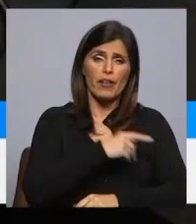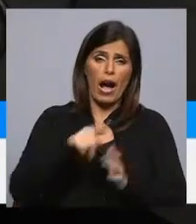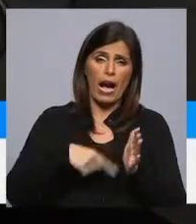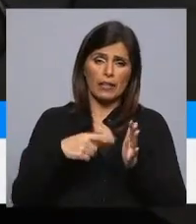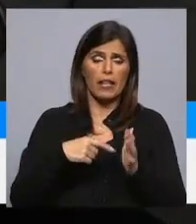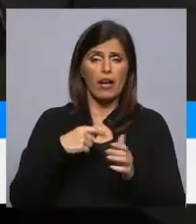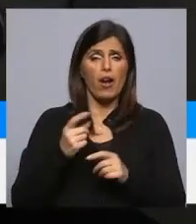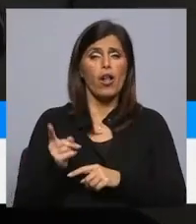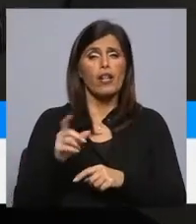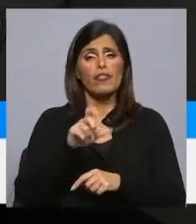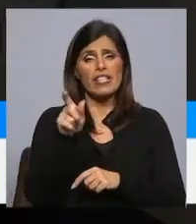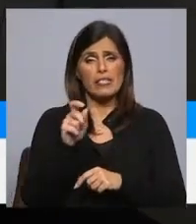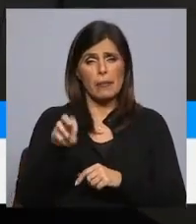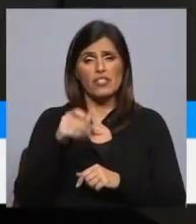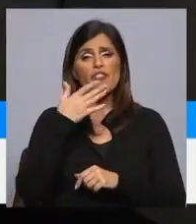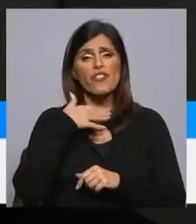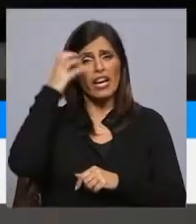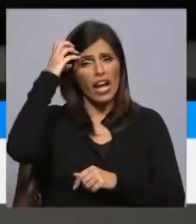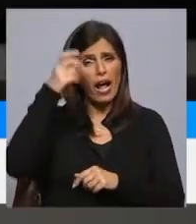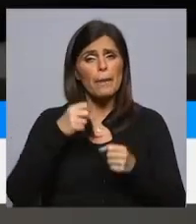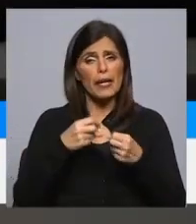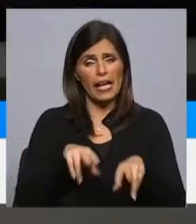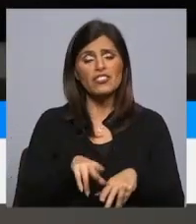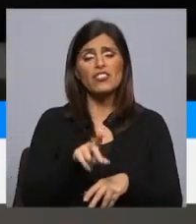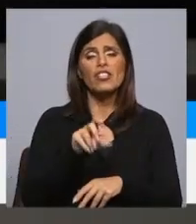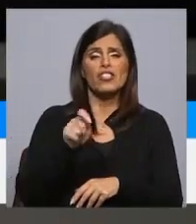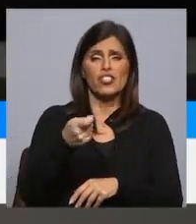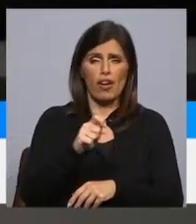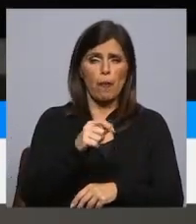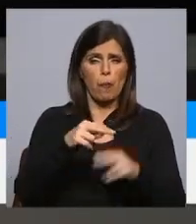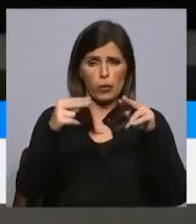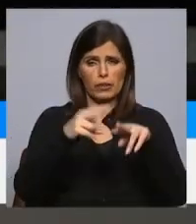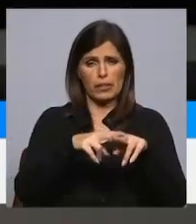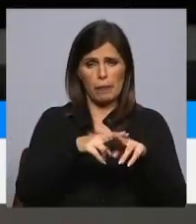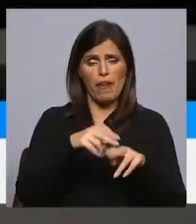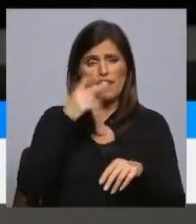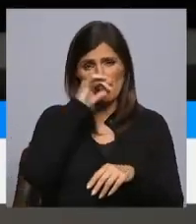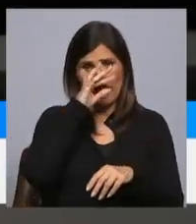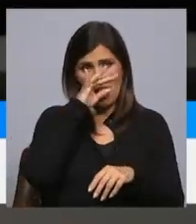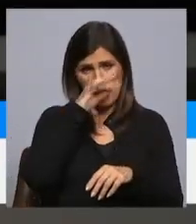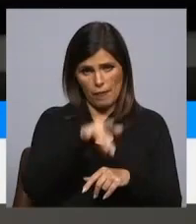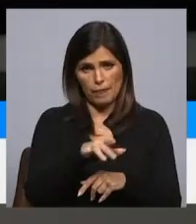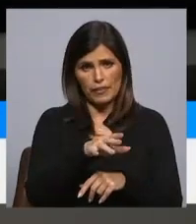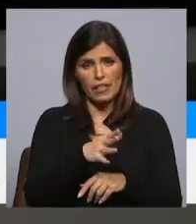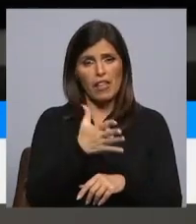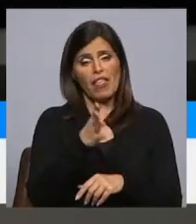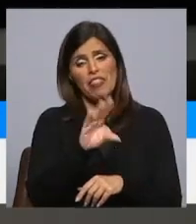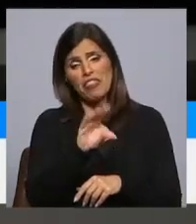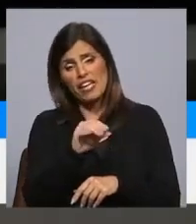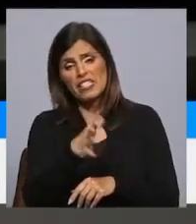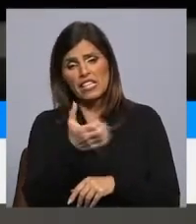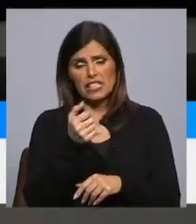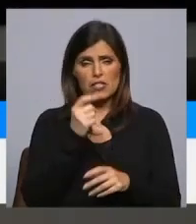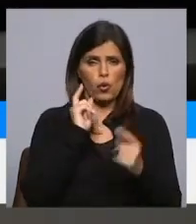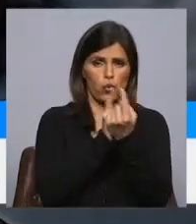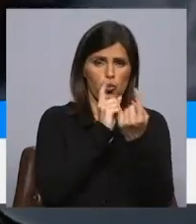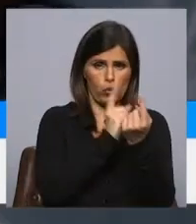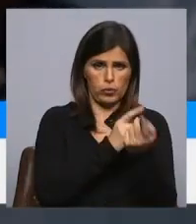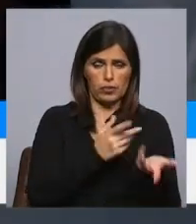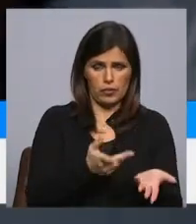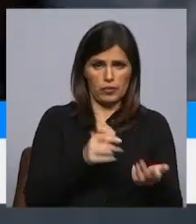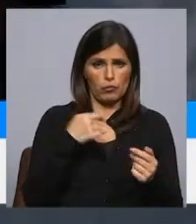Meis, Vila Real, Amarante, Chaves, Ponte de Lima e Viana do Castelo. 10 a 15 consultas diárias num cuidado de